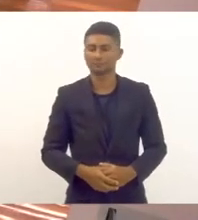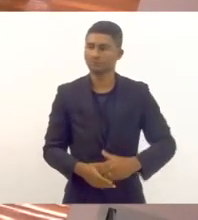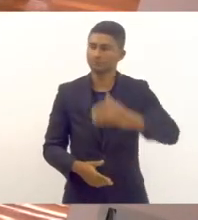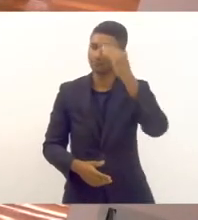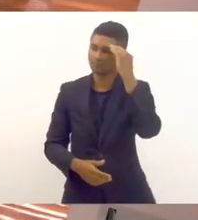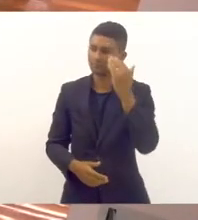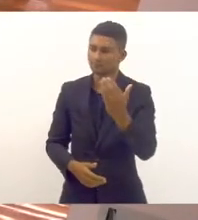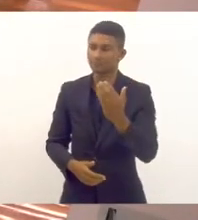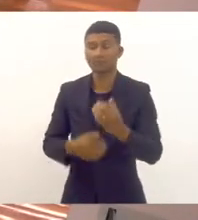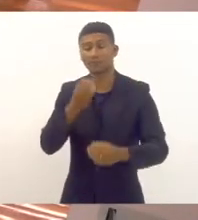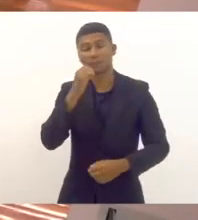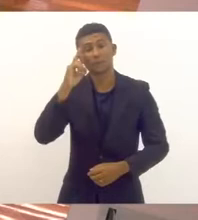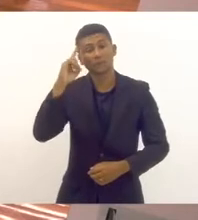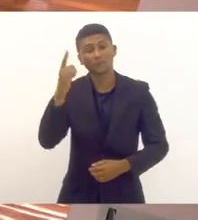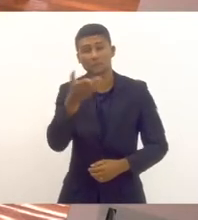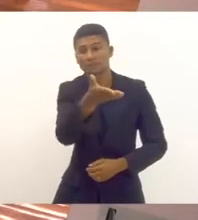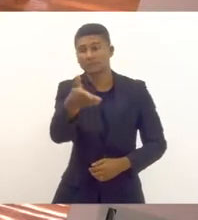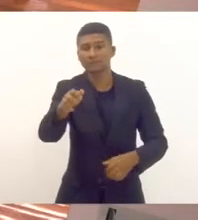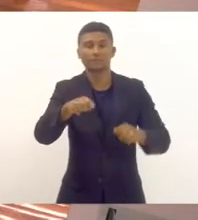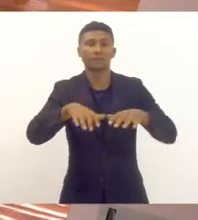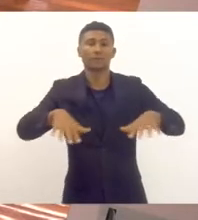Obrigado, bom dia a todos.